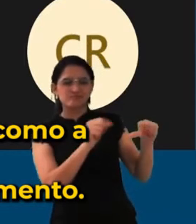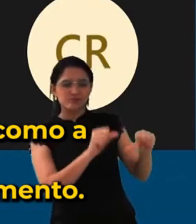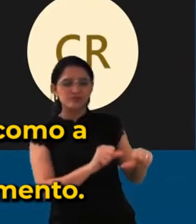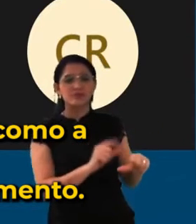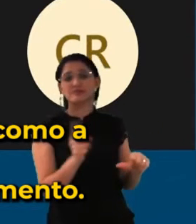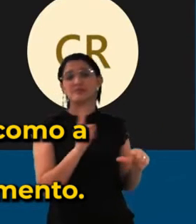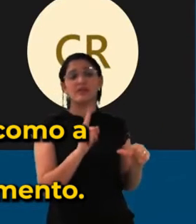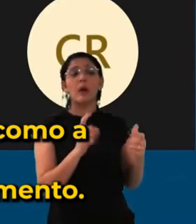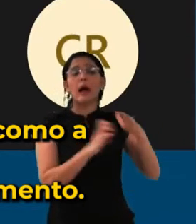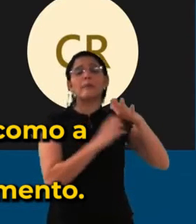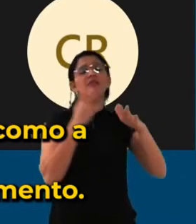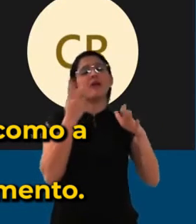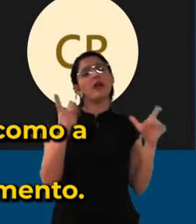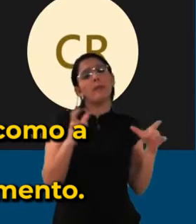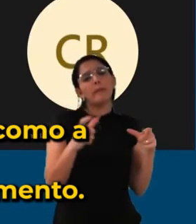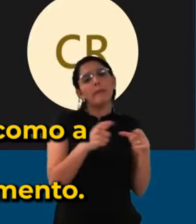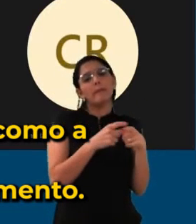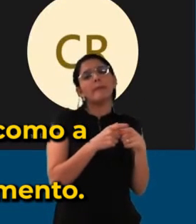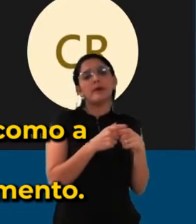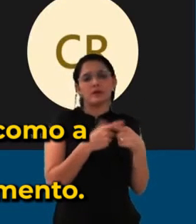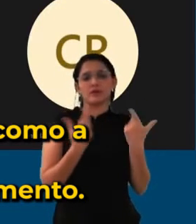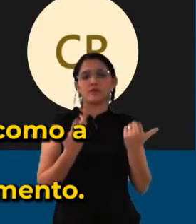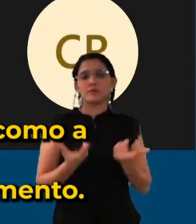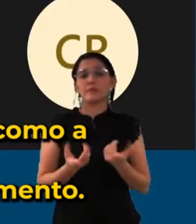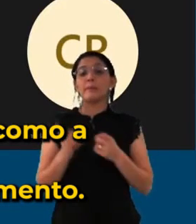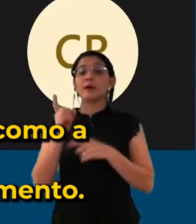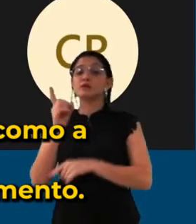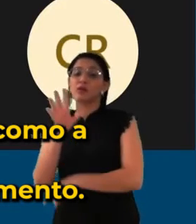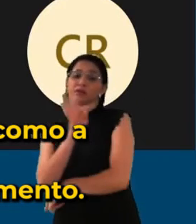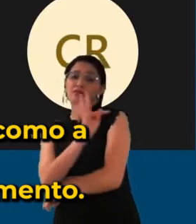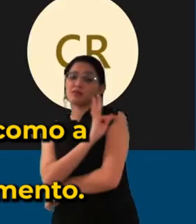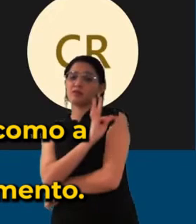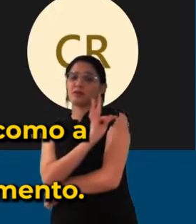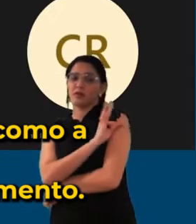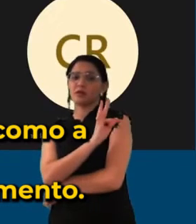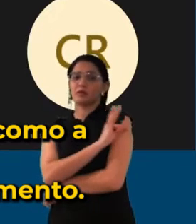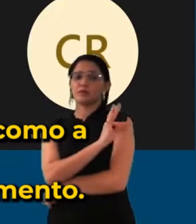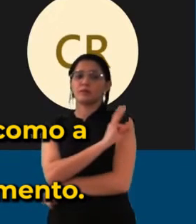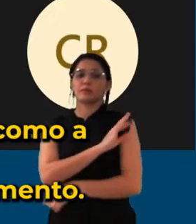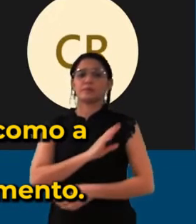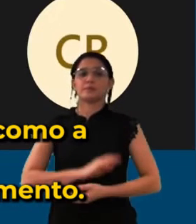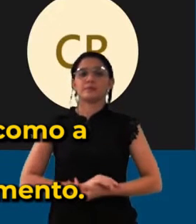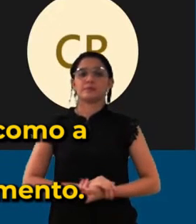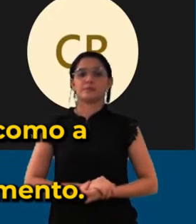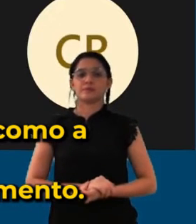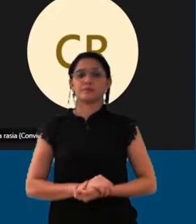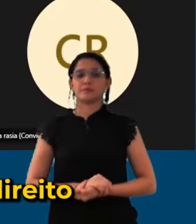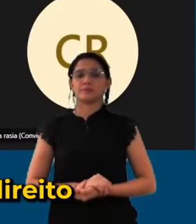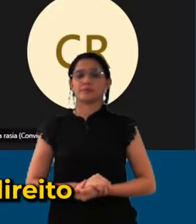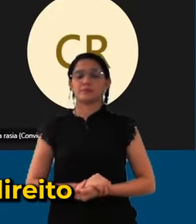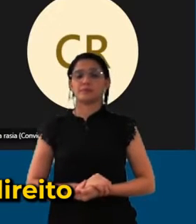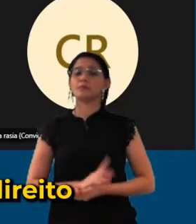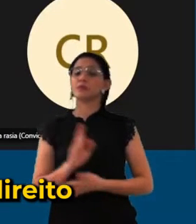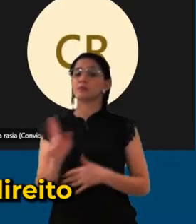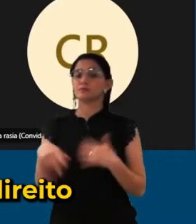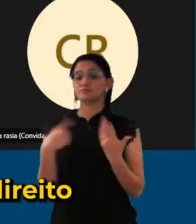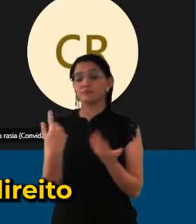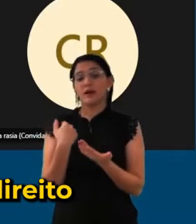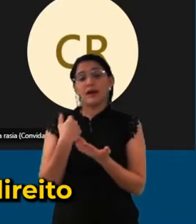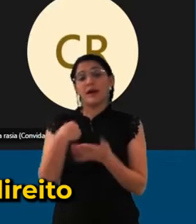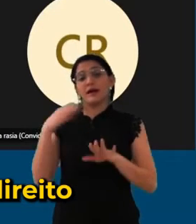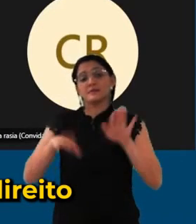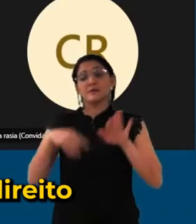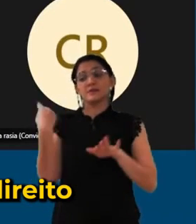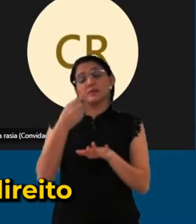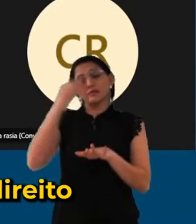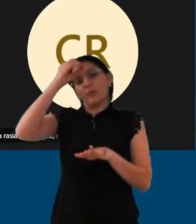são aspectos técnicos que, como a senhora mesma destacou, refogem inclusive do nosso conhecimento, né? Pelo menos do meu, que eu